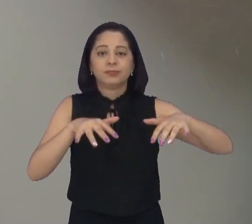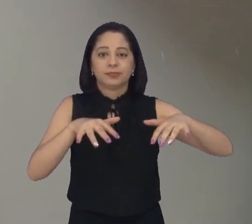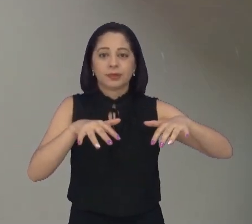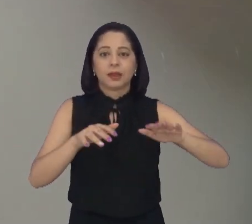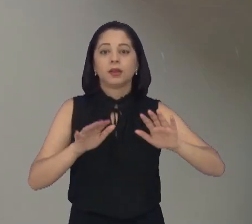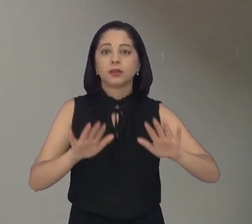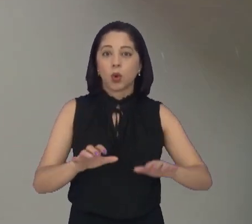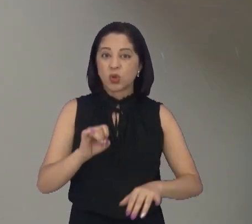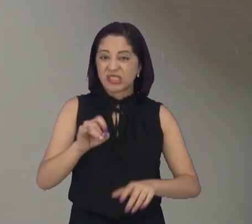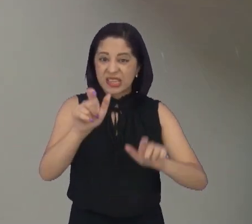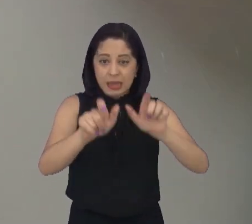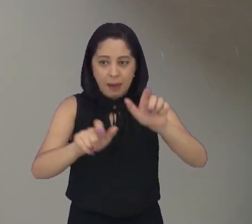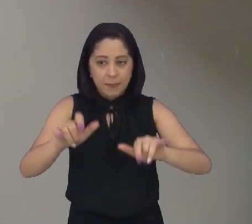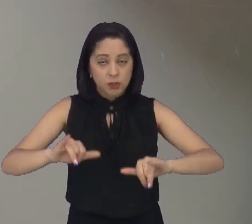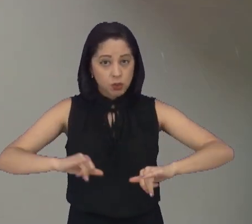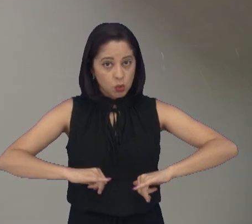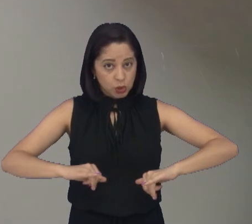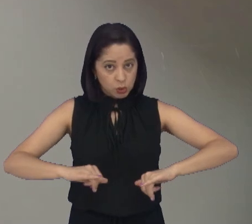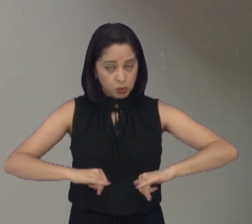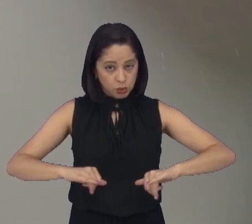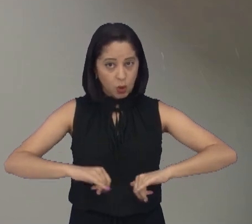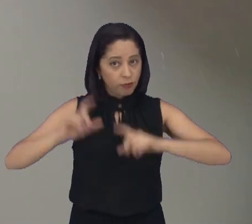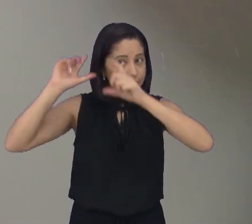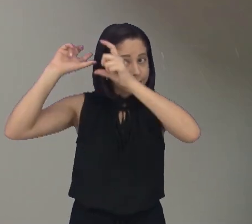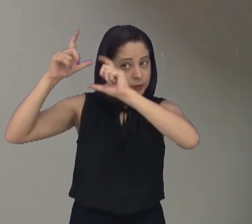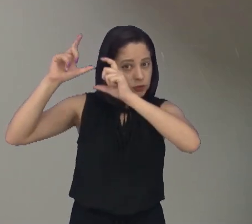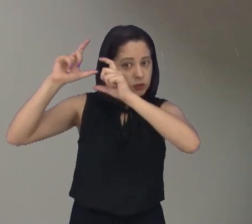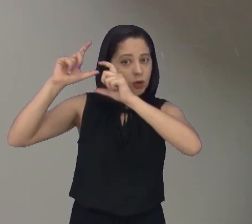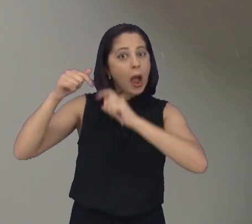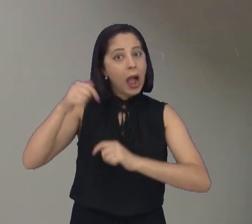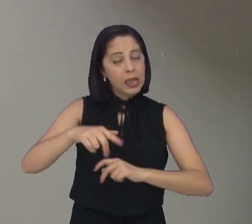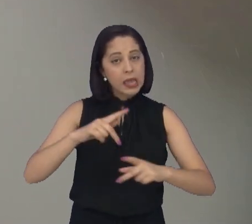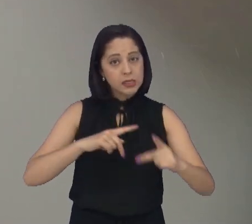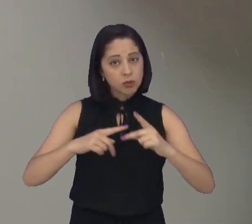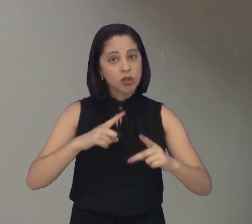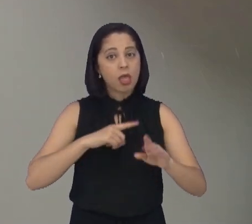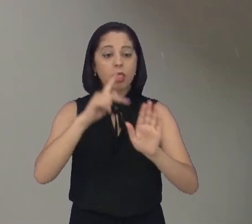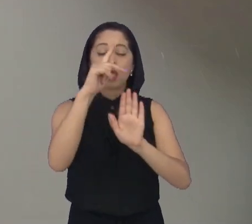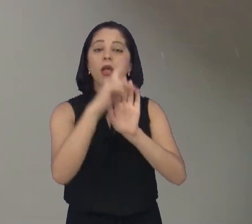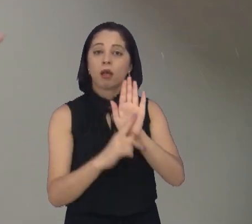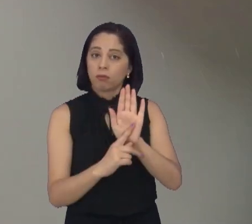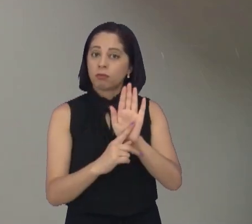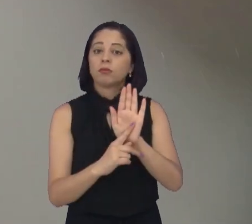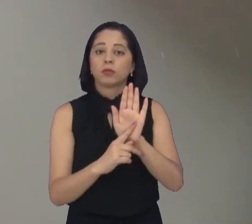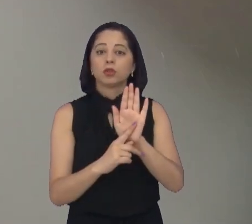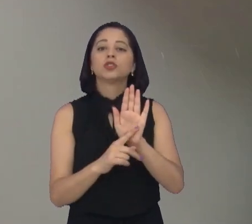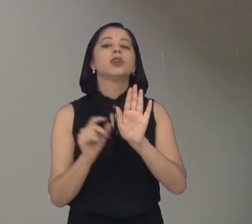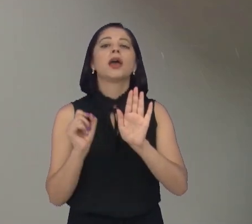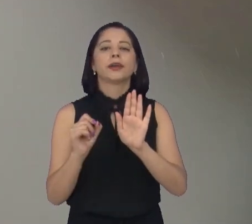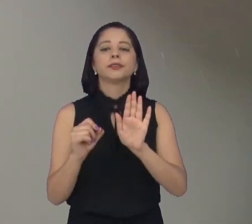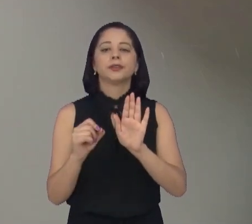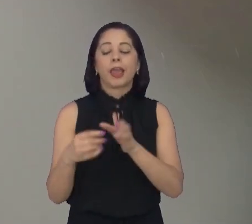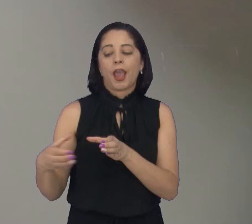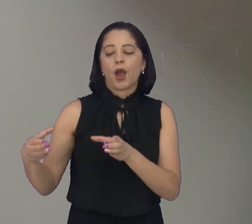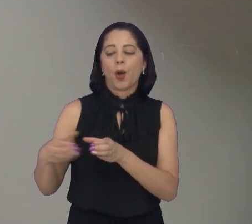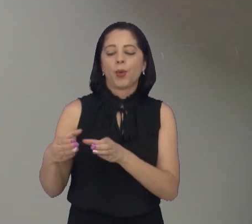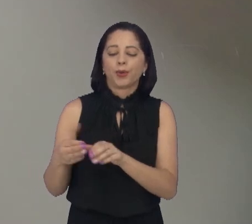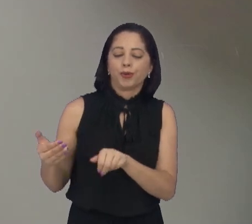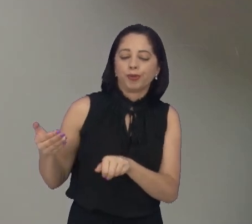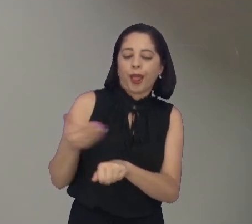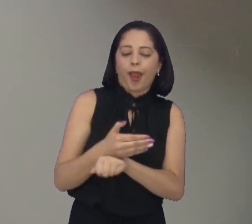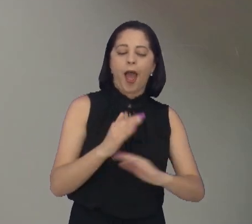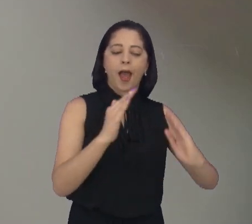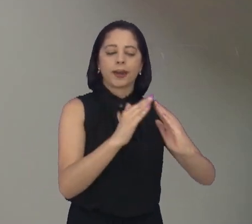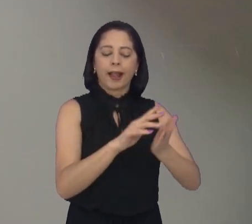Para quem sofre com o problema, a nossa cidade oferece um programa que une aí uma força-tarefa para a limpeza